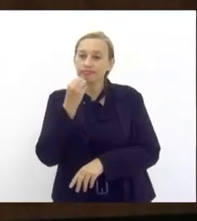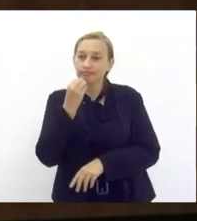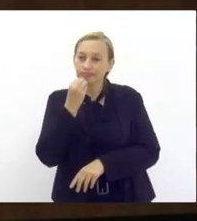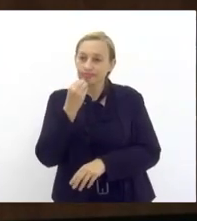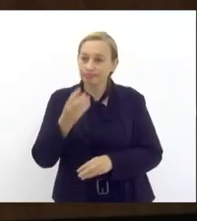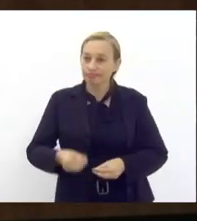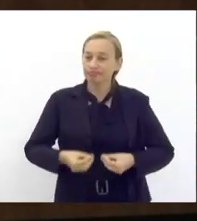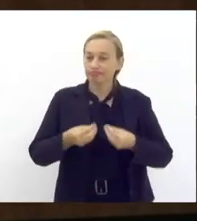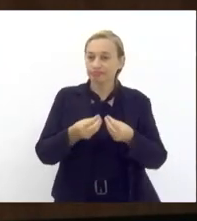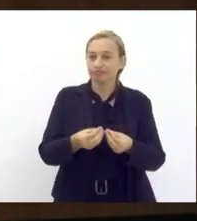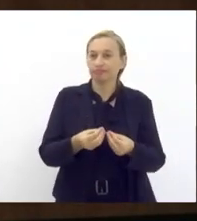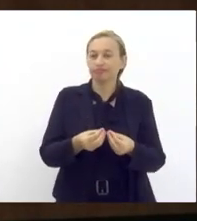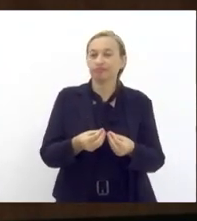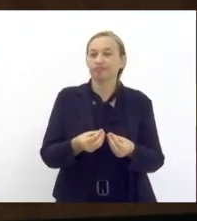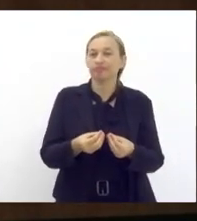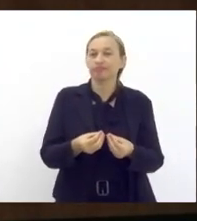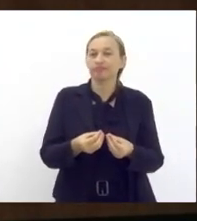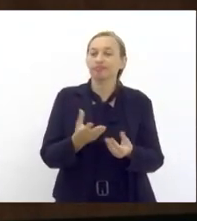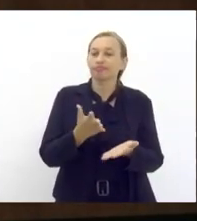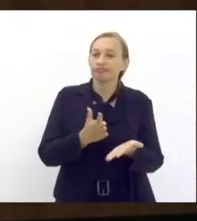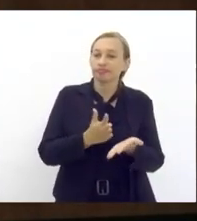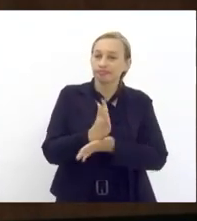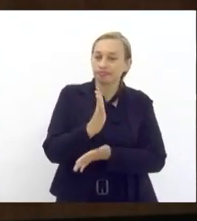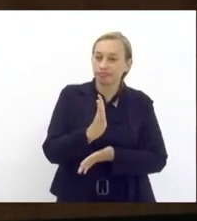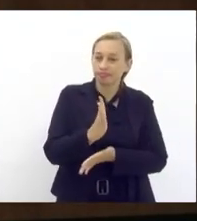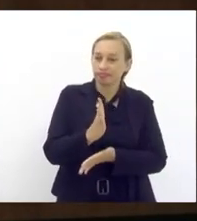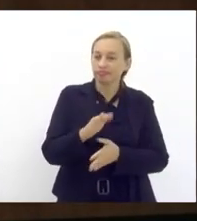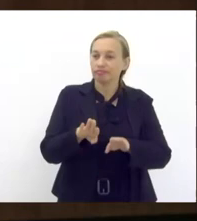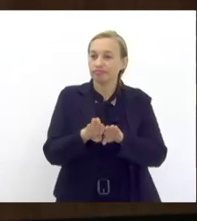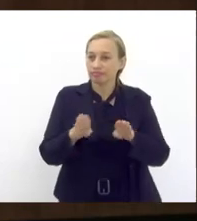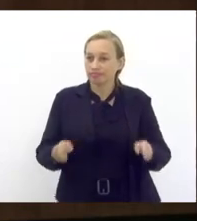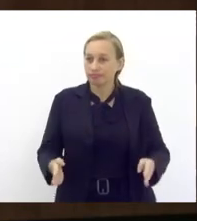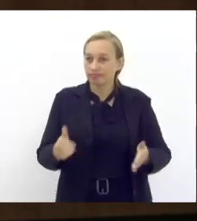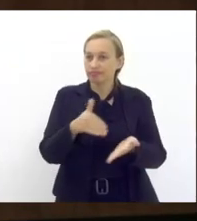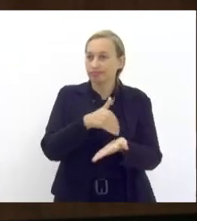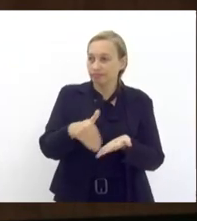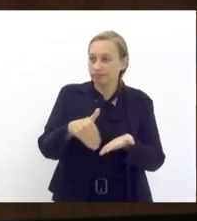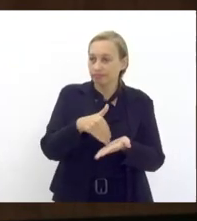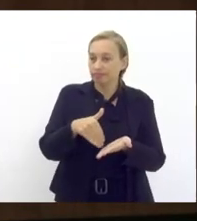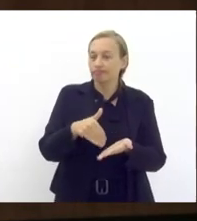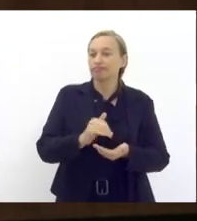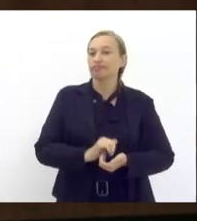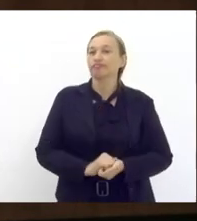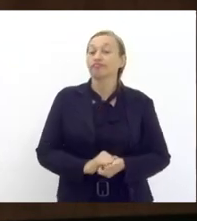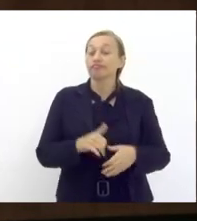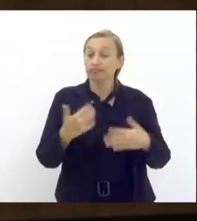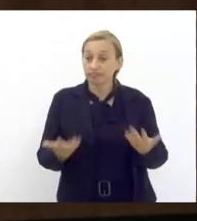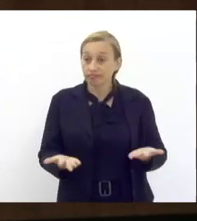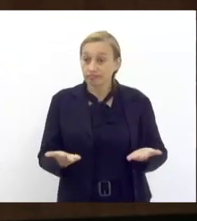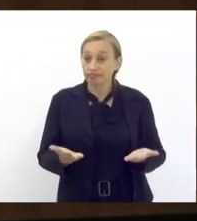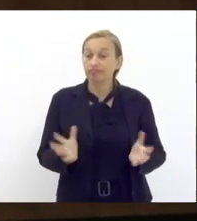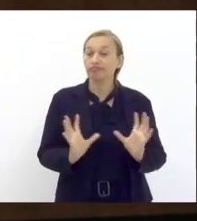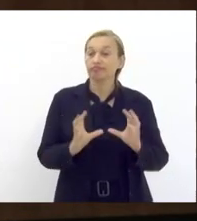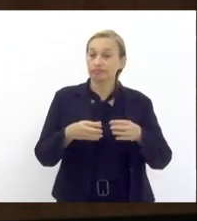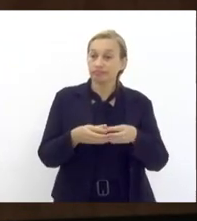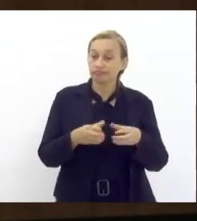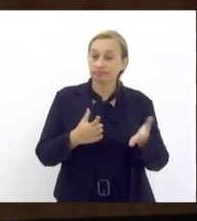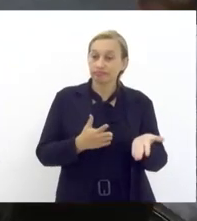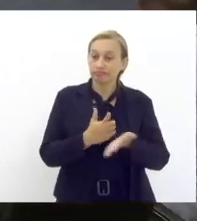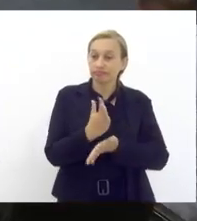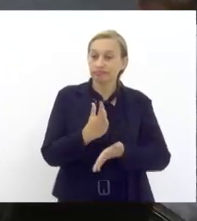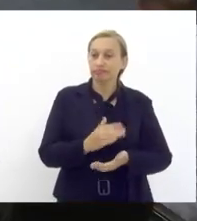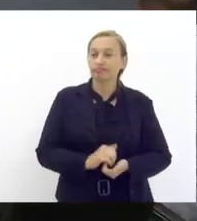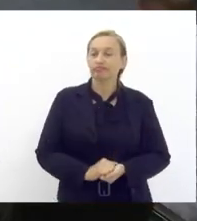entregar o nosso parecer favorável à Secretaria da Mesa, né, de forma favorável. Então, pela nossa comissão, nosso parecer é